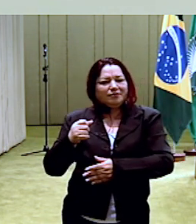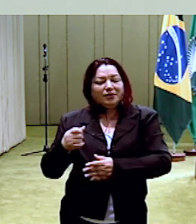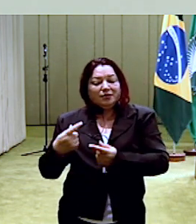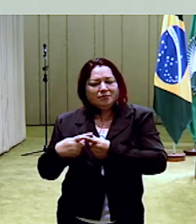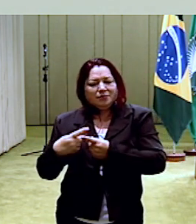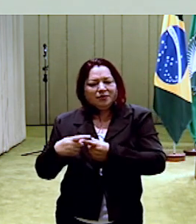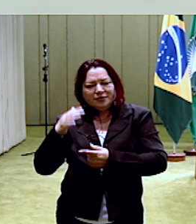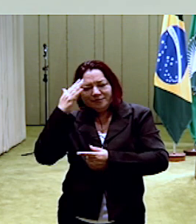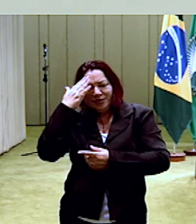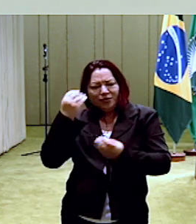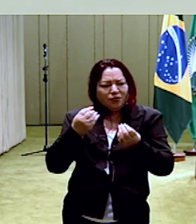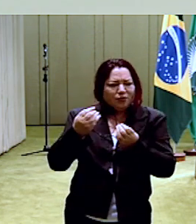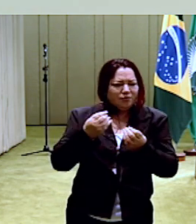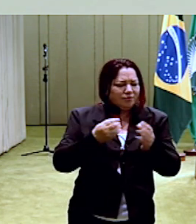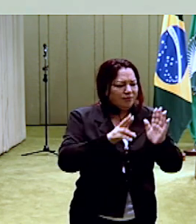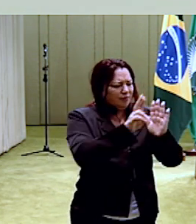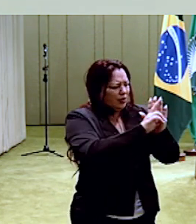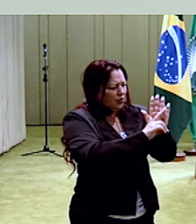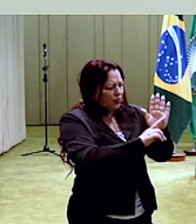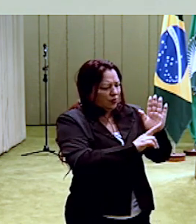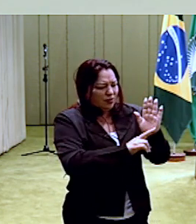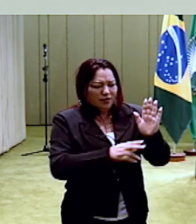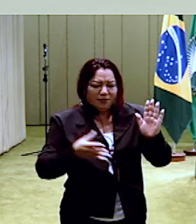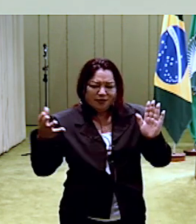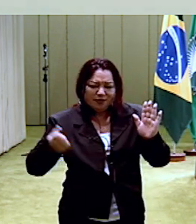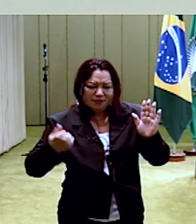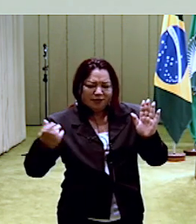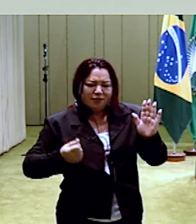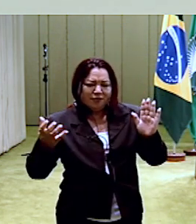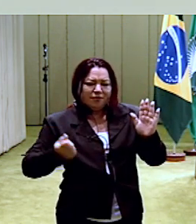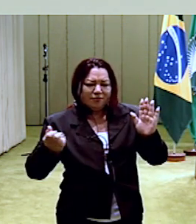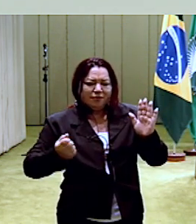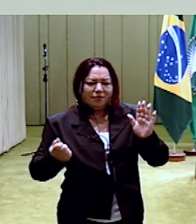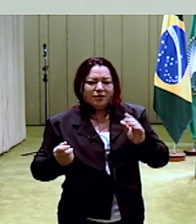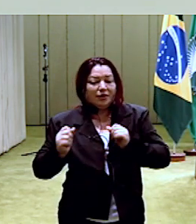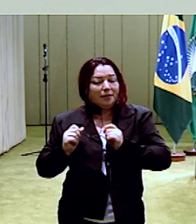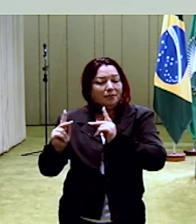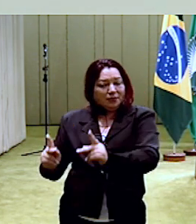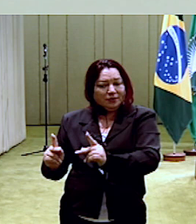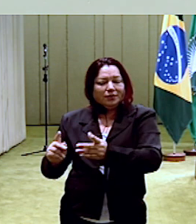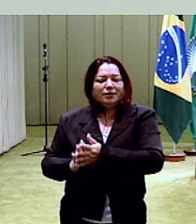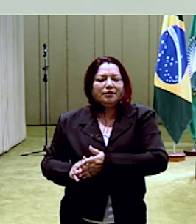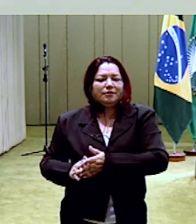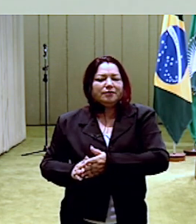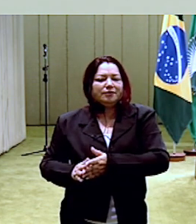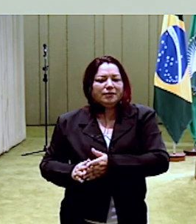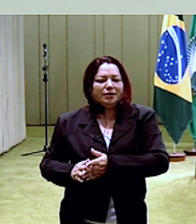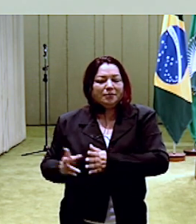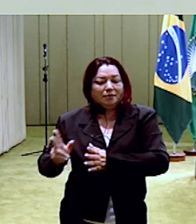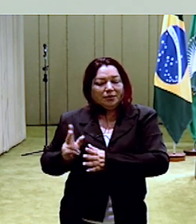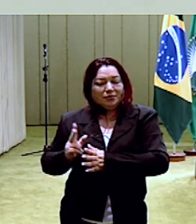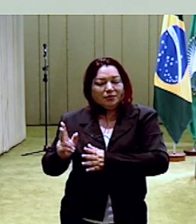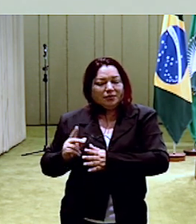política de entender a regulação dos fundos de pensão, dos regimes próprios de previdência complementar, da previdência